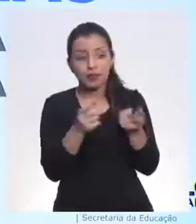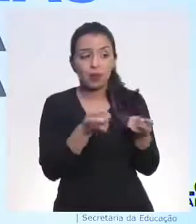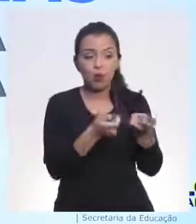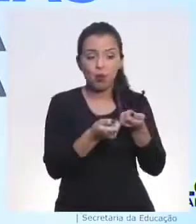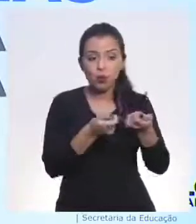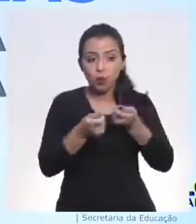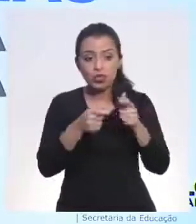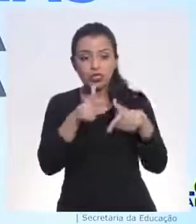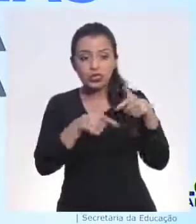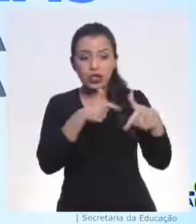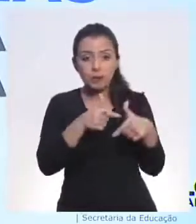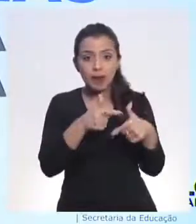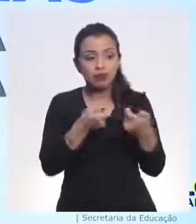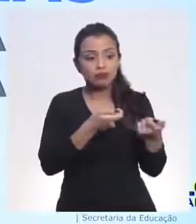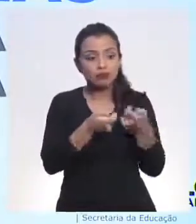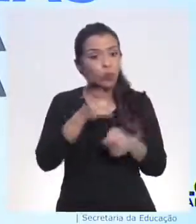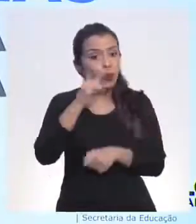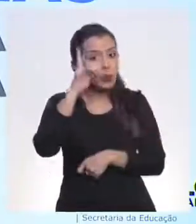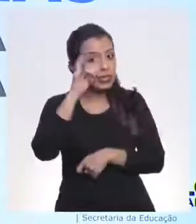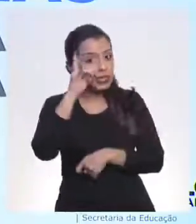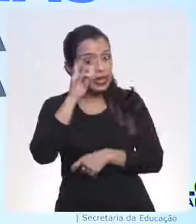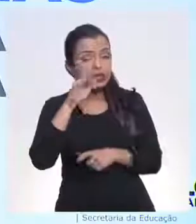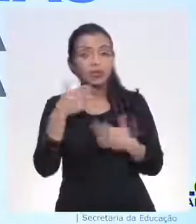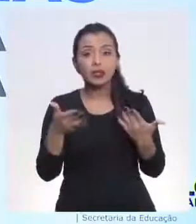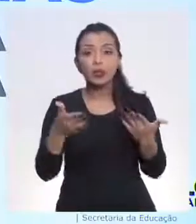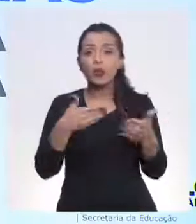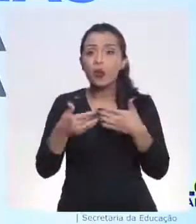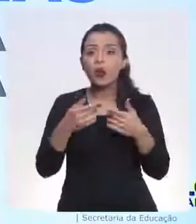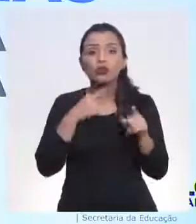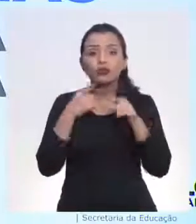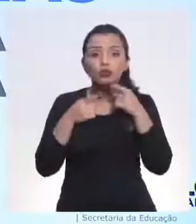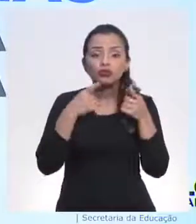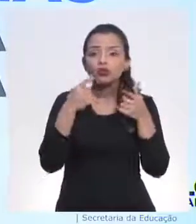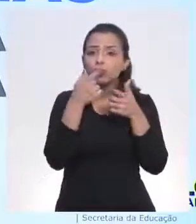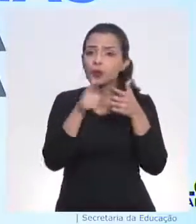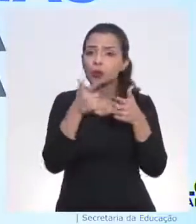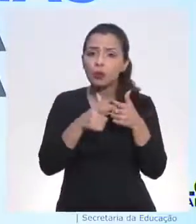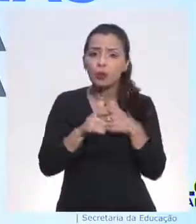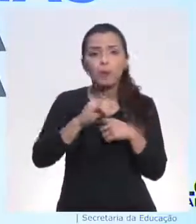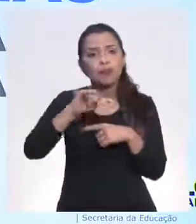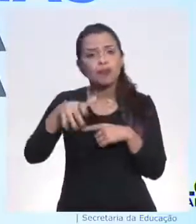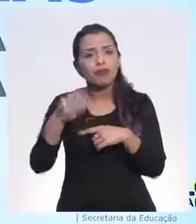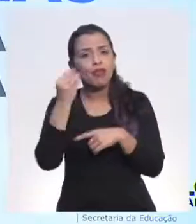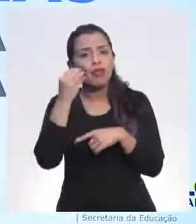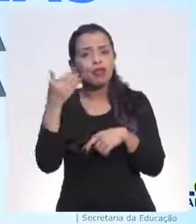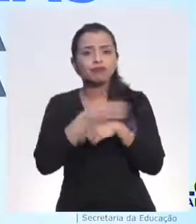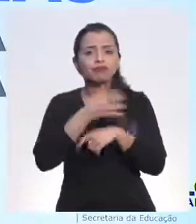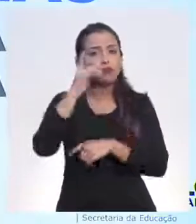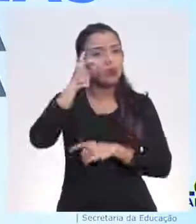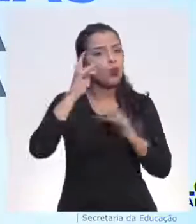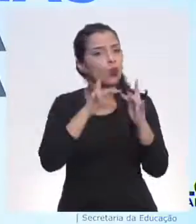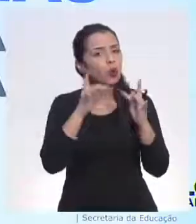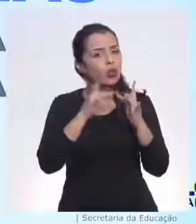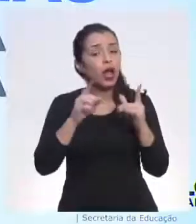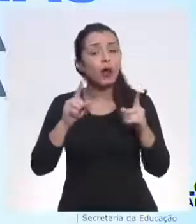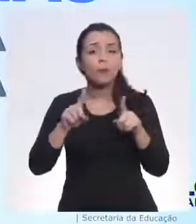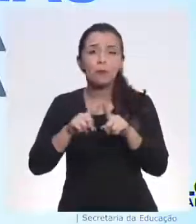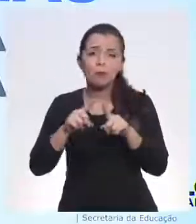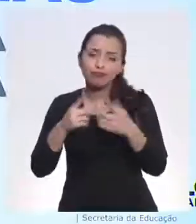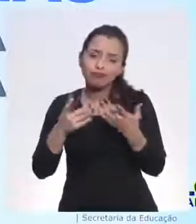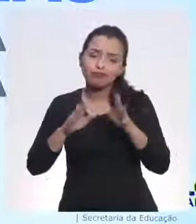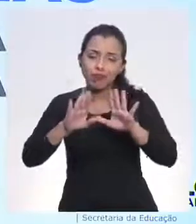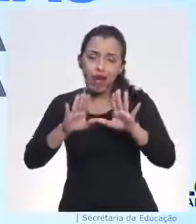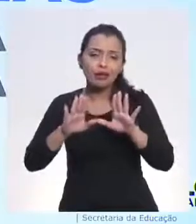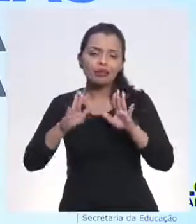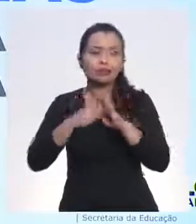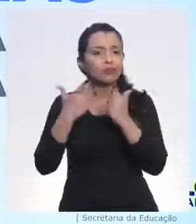controlando o Instagram. Então, qualquer dúvida, qualquer problema, tenta entrar em contato com o Instagram. São muitas escolas, se demorar um pouquinho